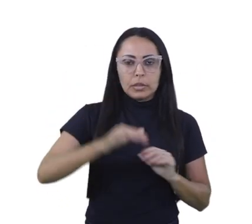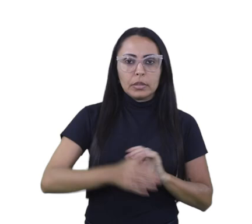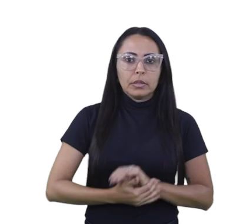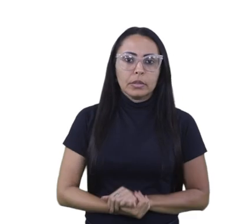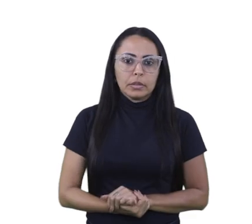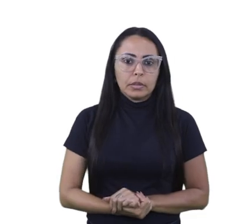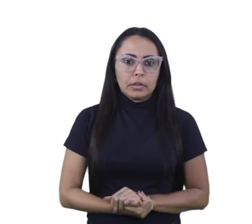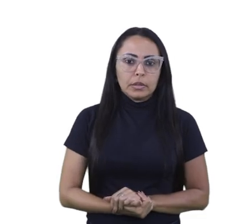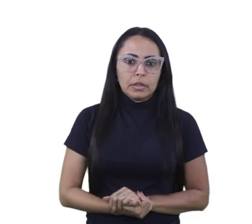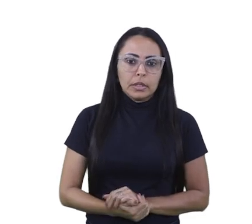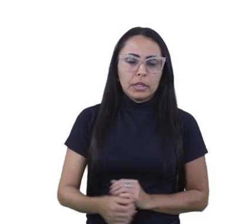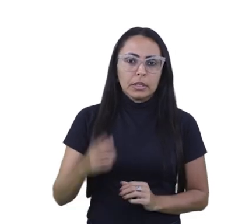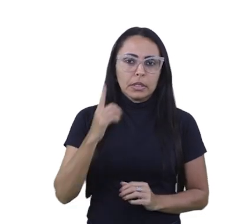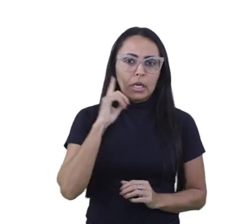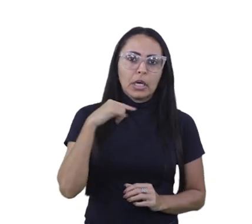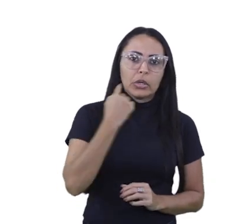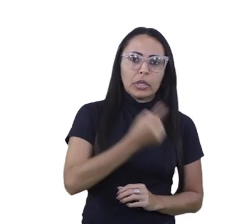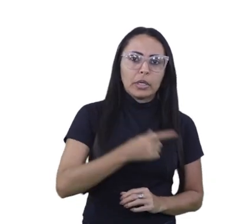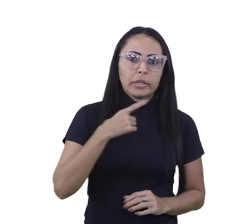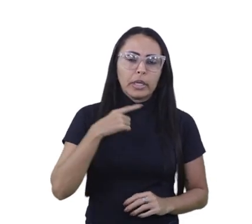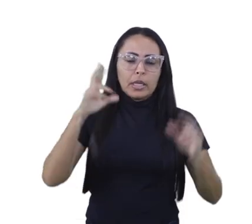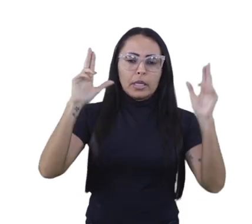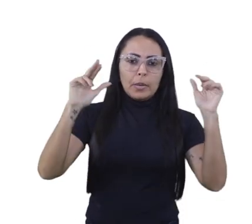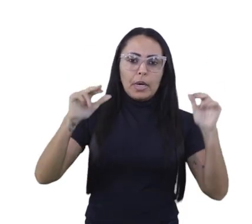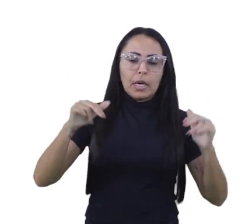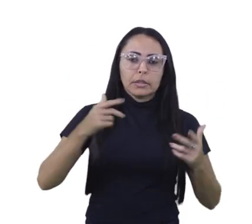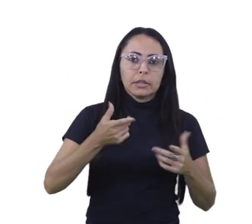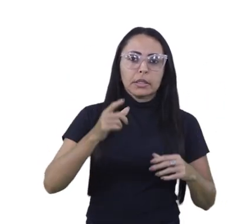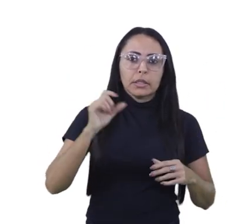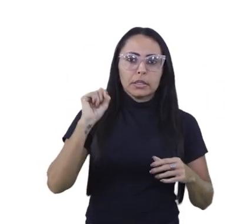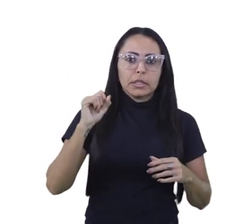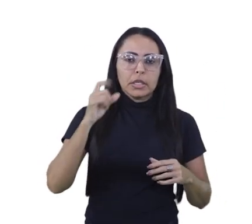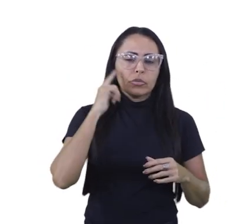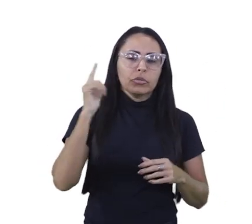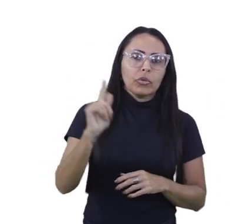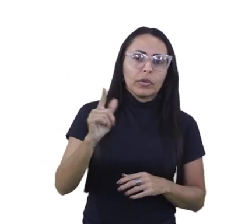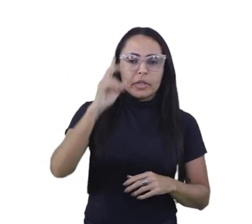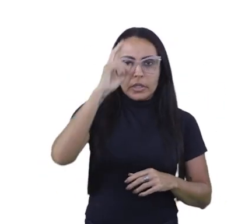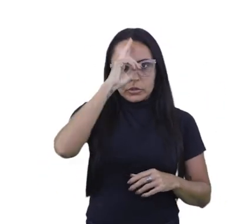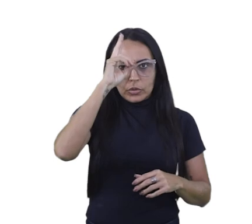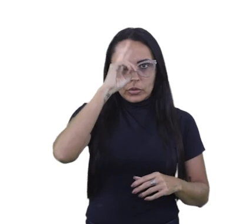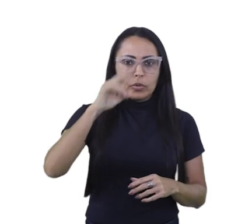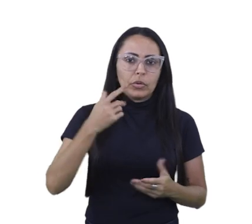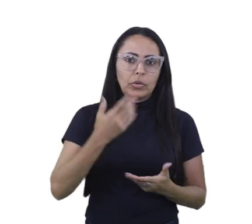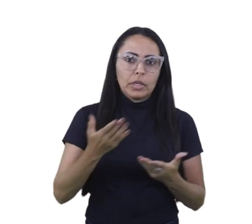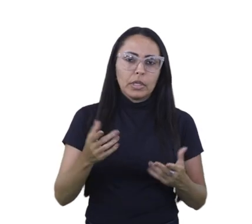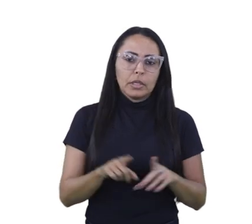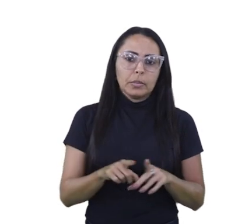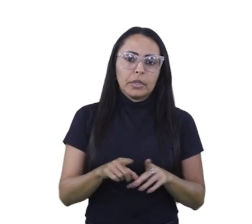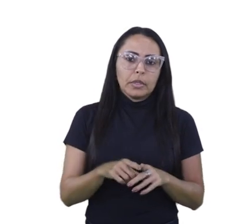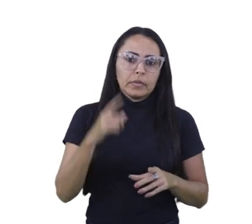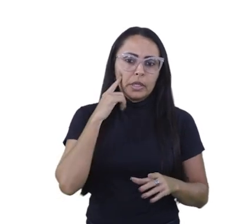certo? Sendo que a classe 9, né, a gente tem as temáticas geografia, biografia, história. 81 vai